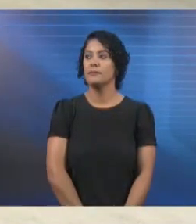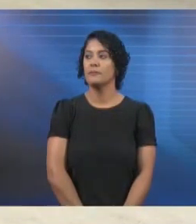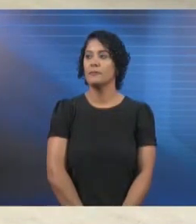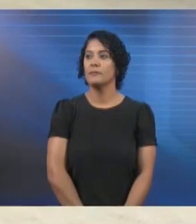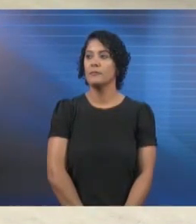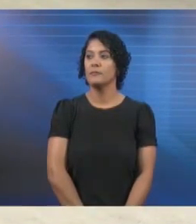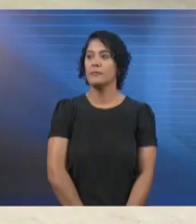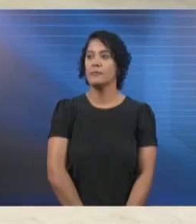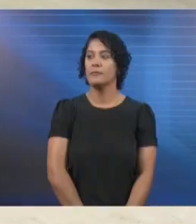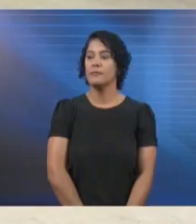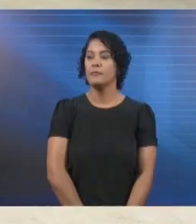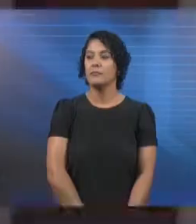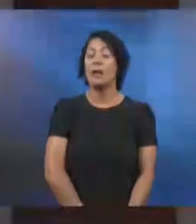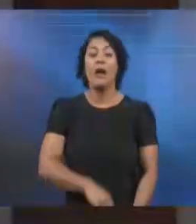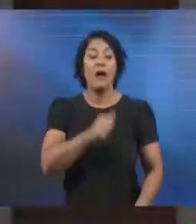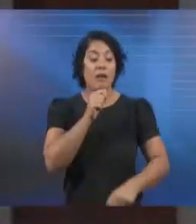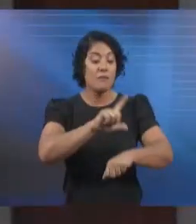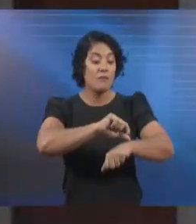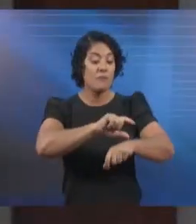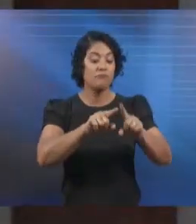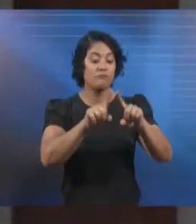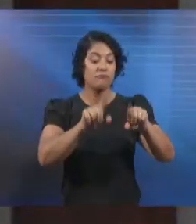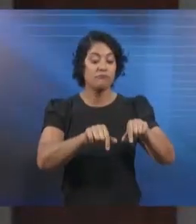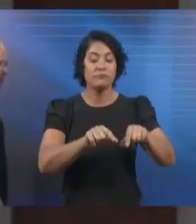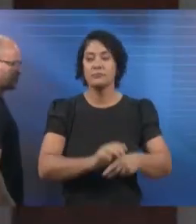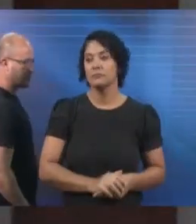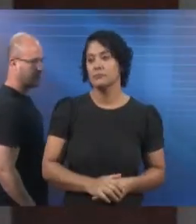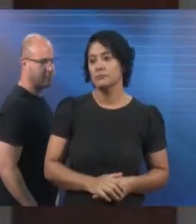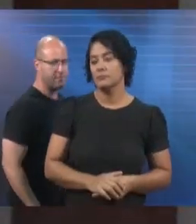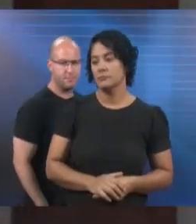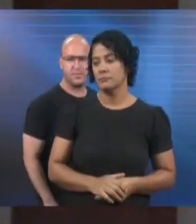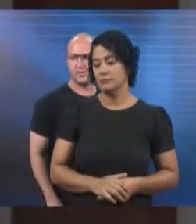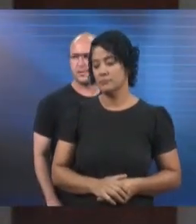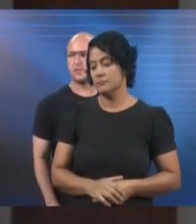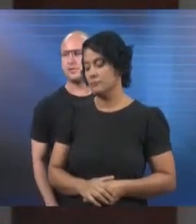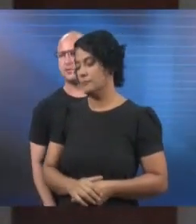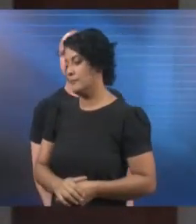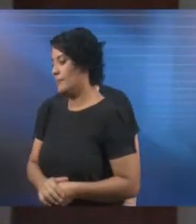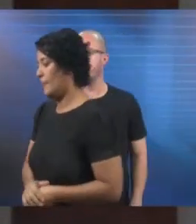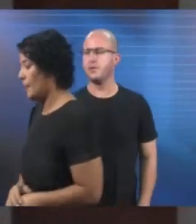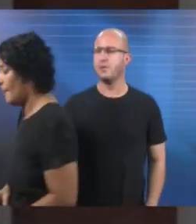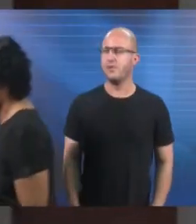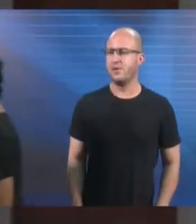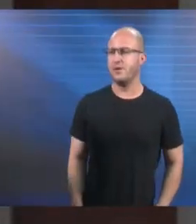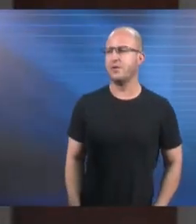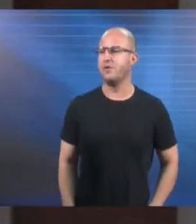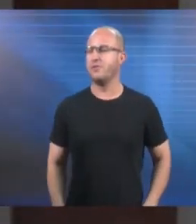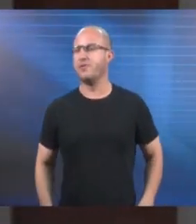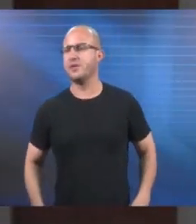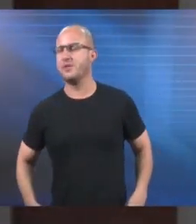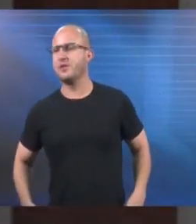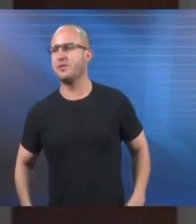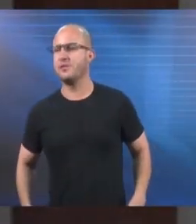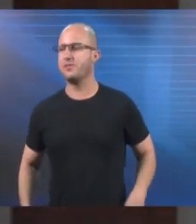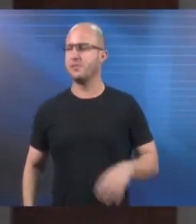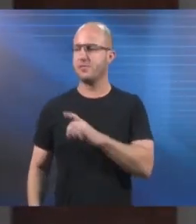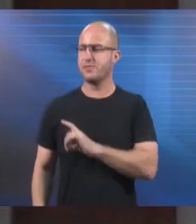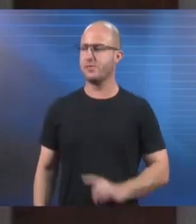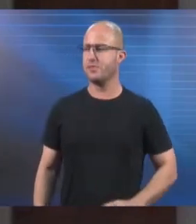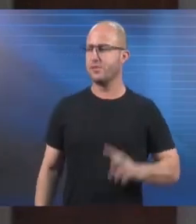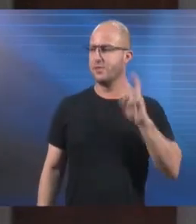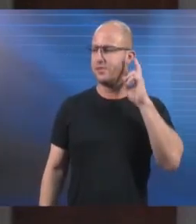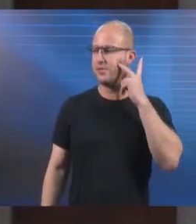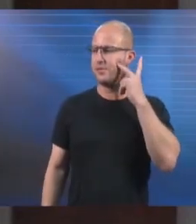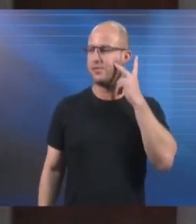quum ainda no horário das proposições passo a palavra pra deputada div